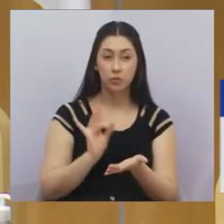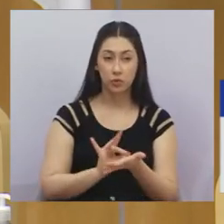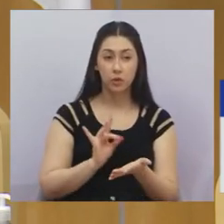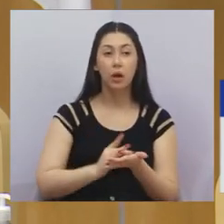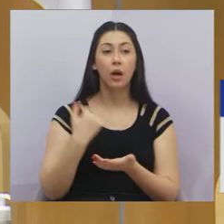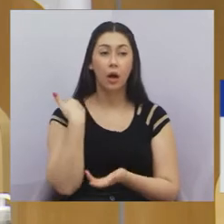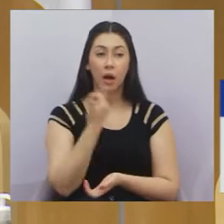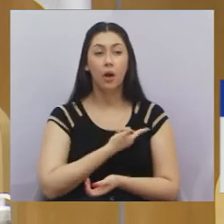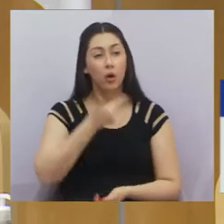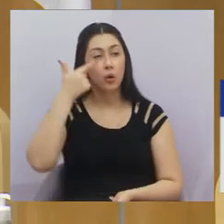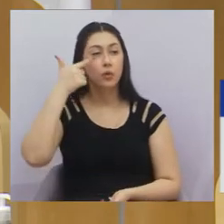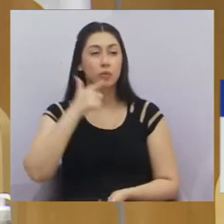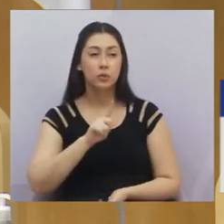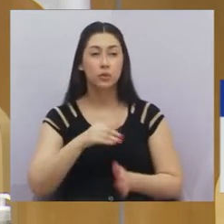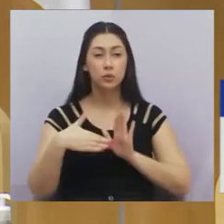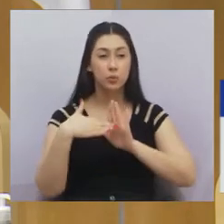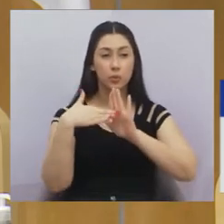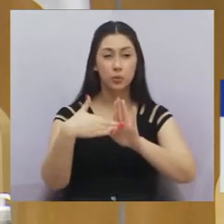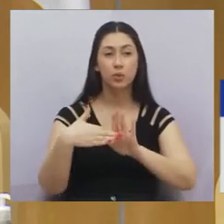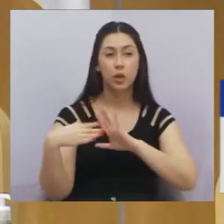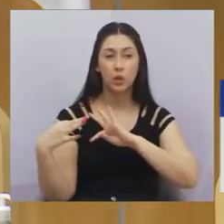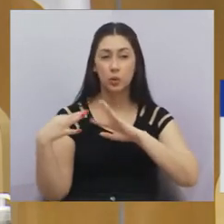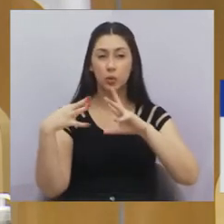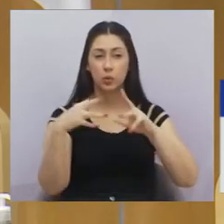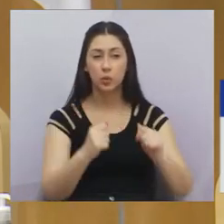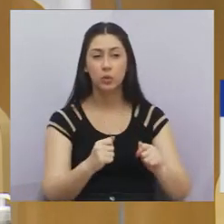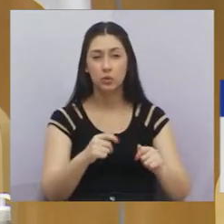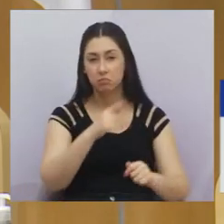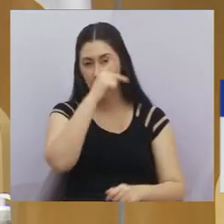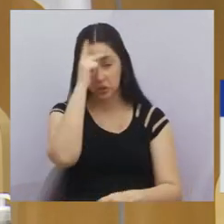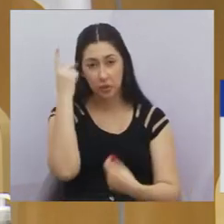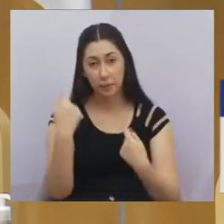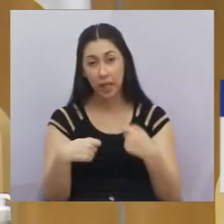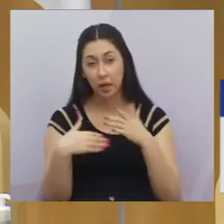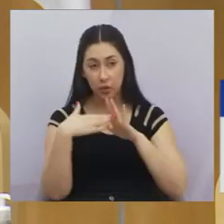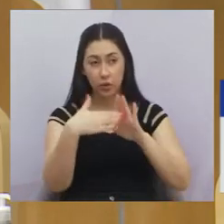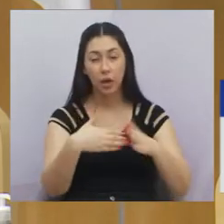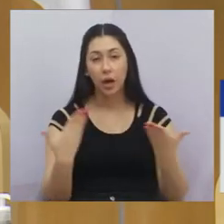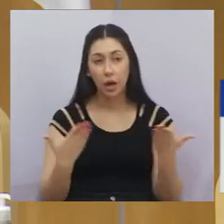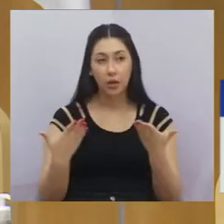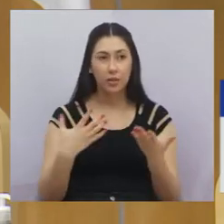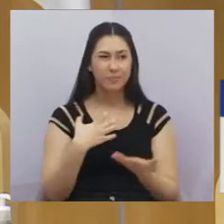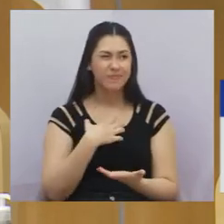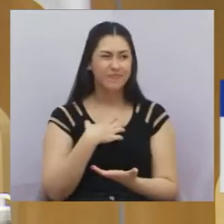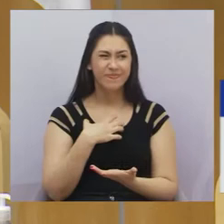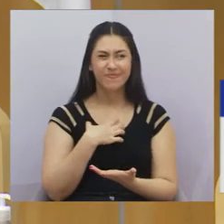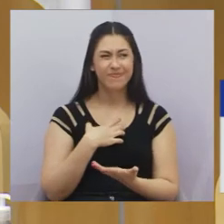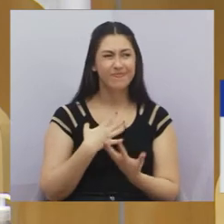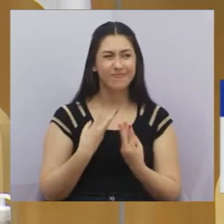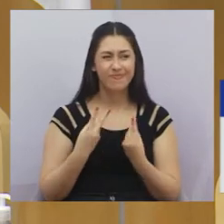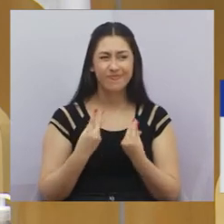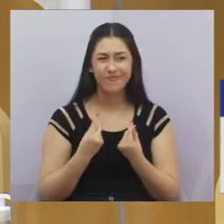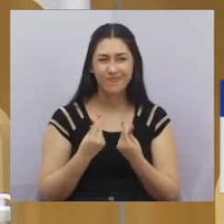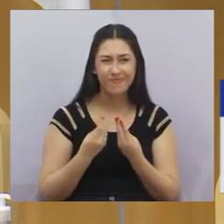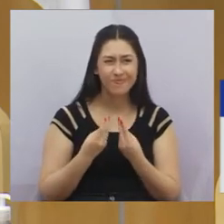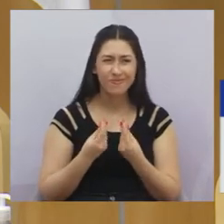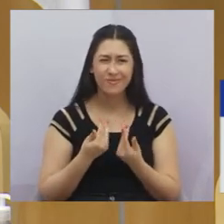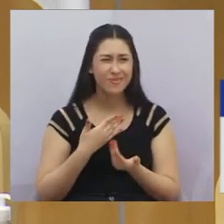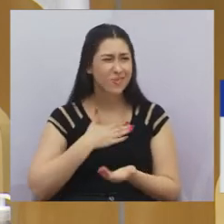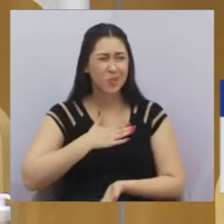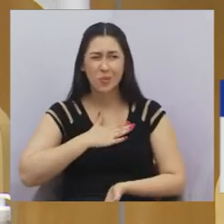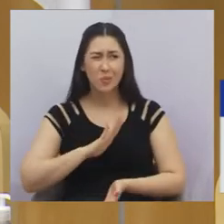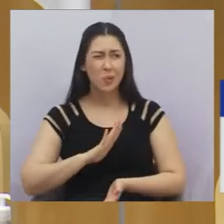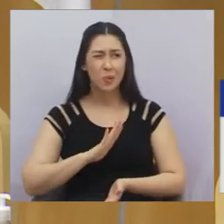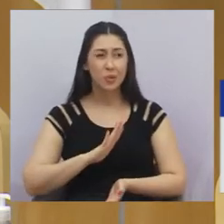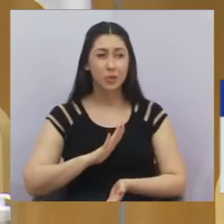a gente conseguisse atender as pessoas menos favorecidas. Então, nesse momento, não me sinto confortável com o formato do